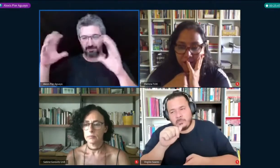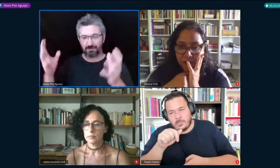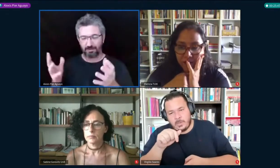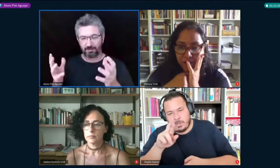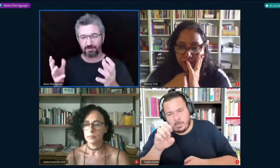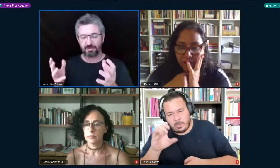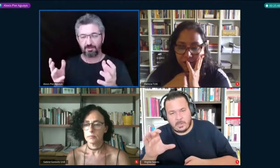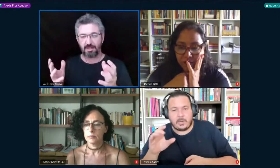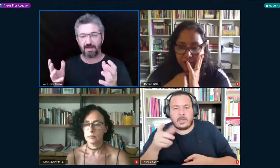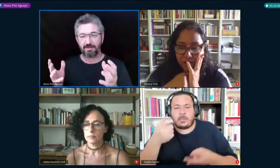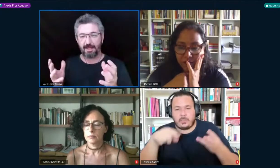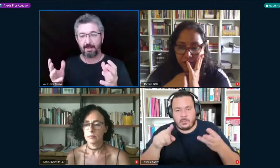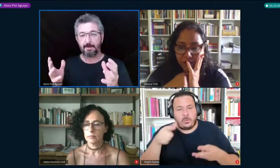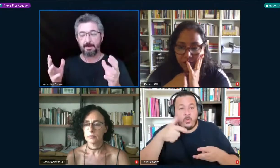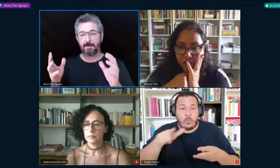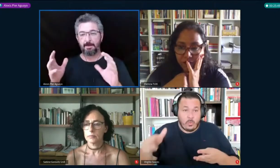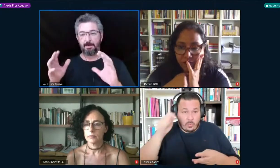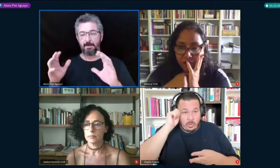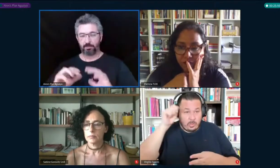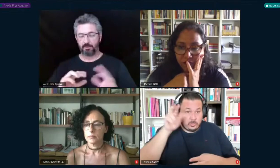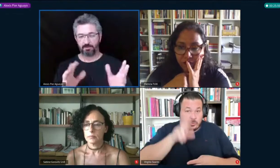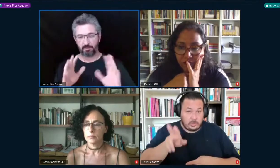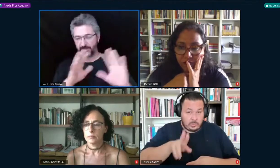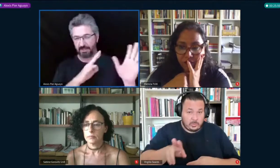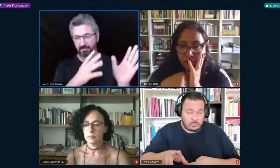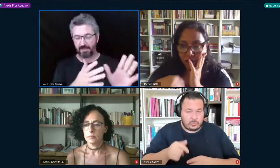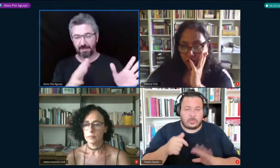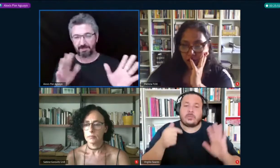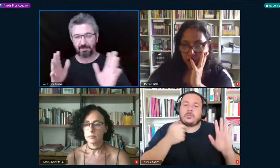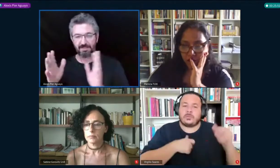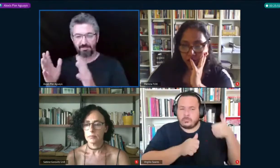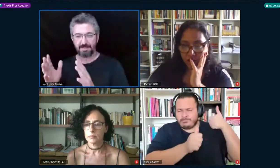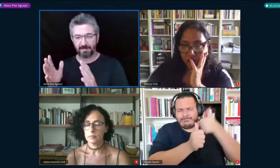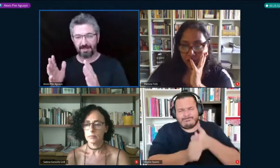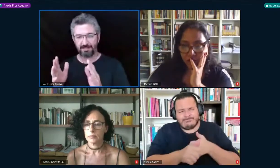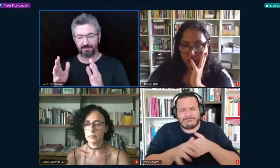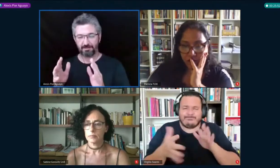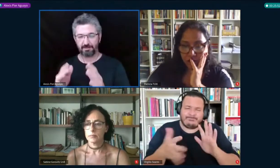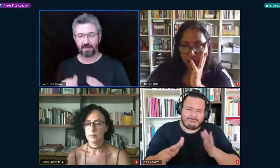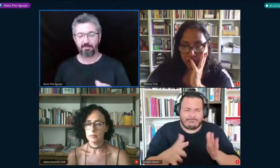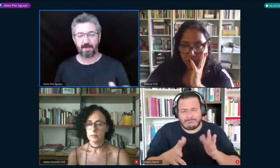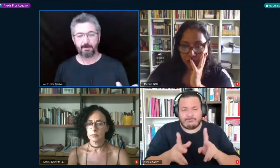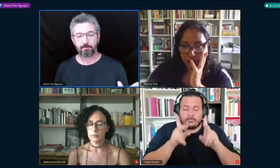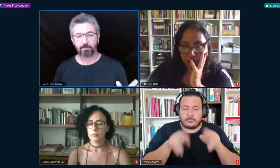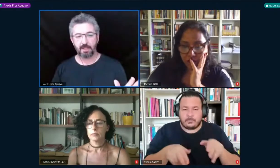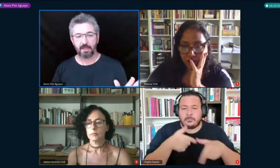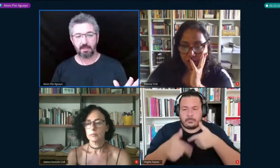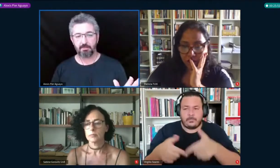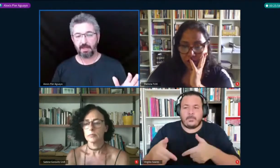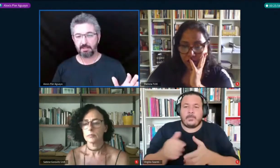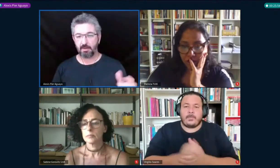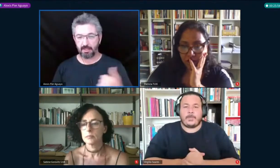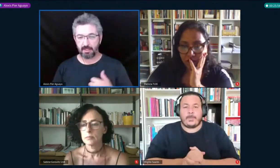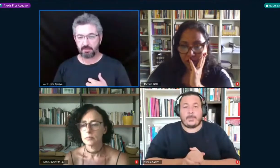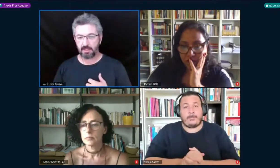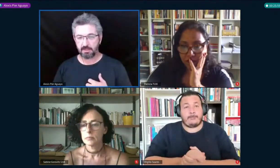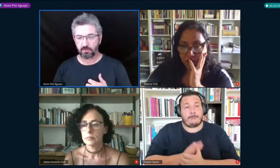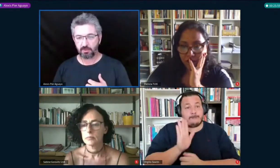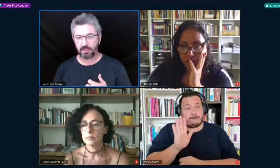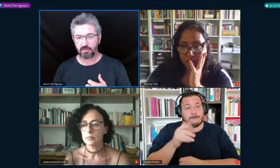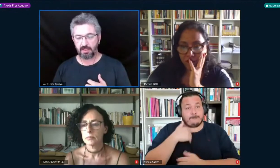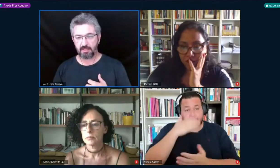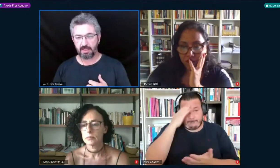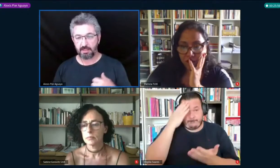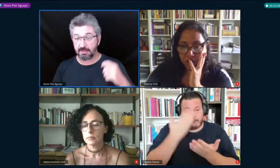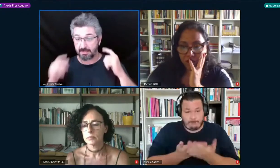que ela usa na construção do trabalho dela. Eu segui mais ou menos a mesma linha do trabalho. Mas eu acredito